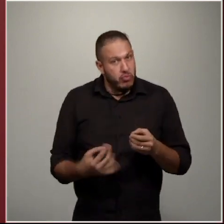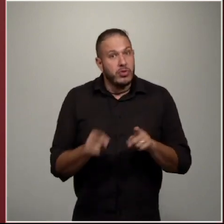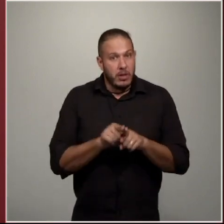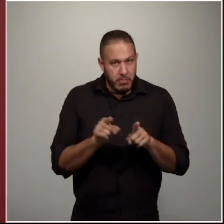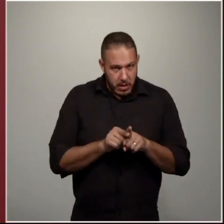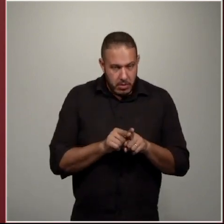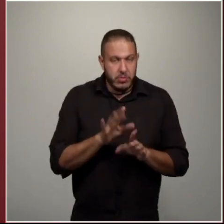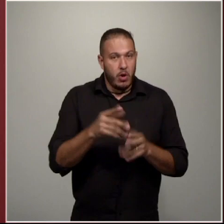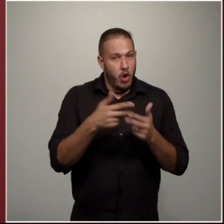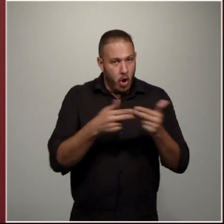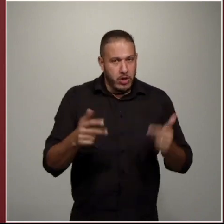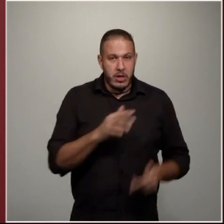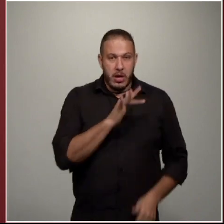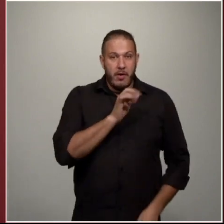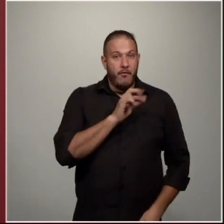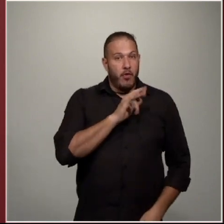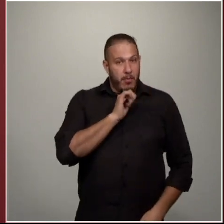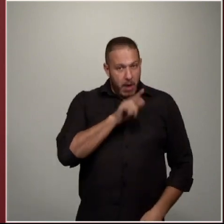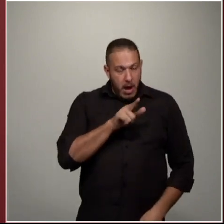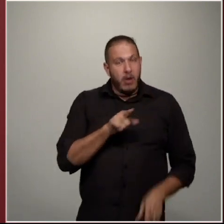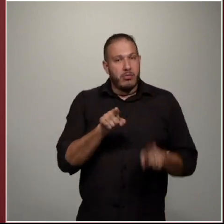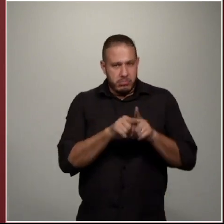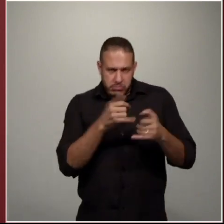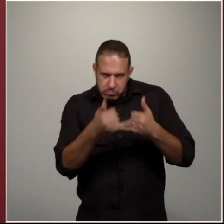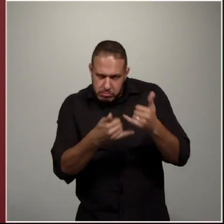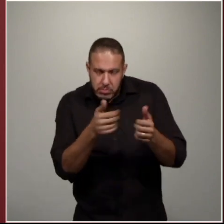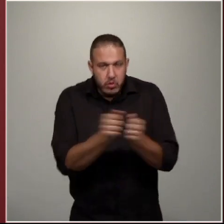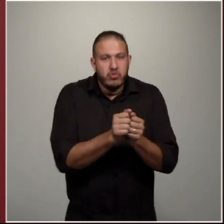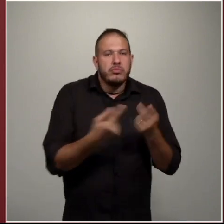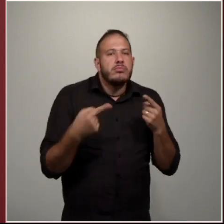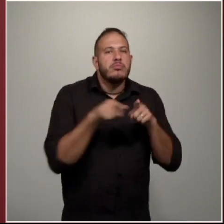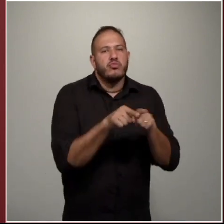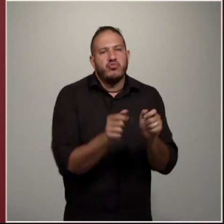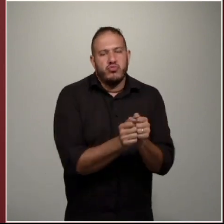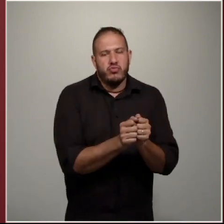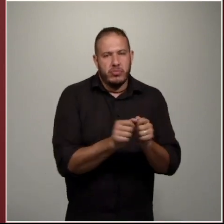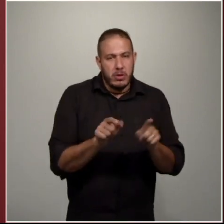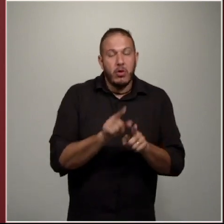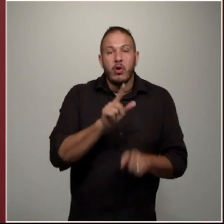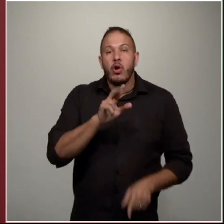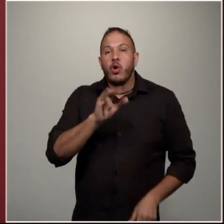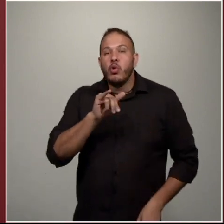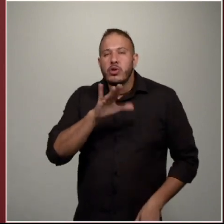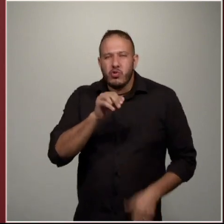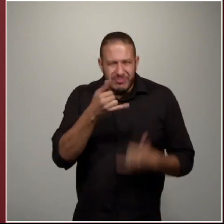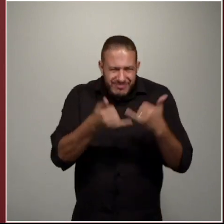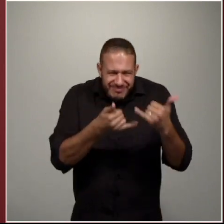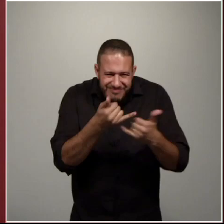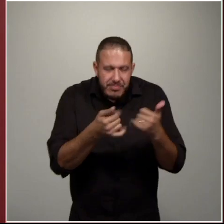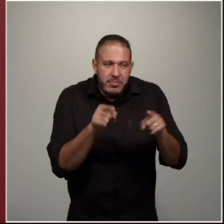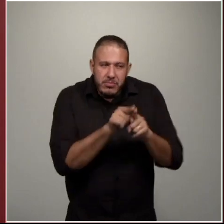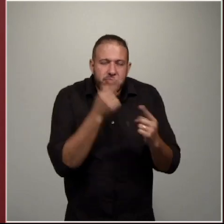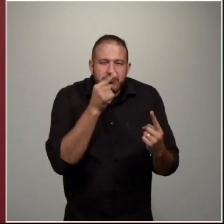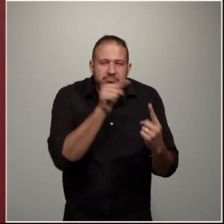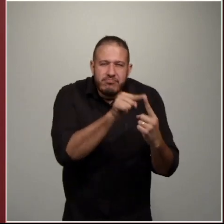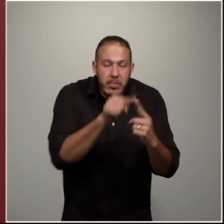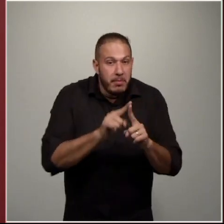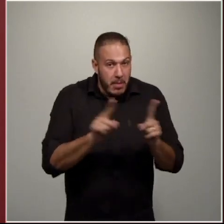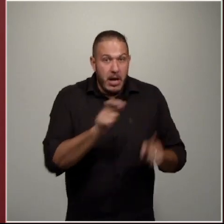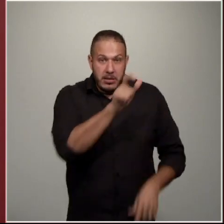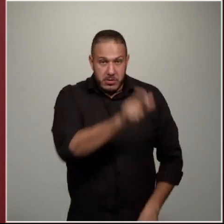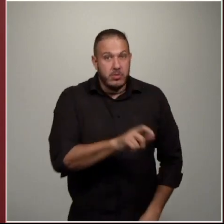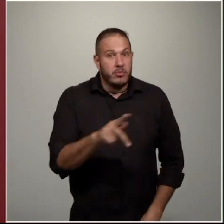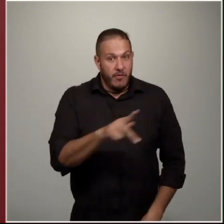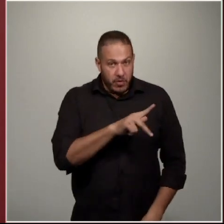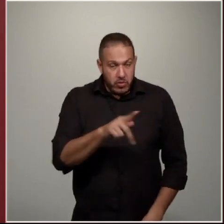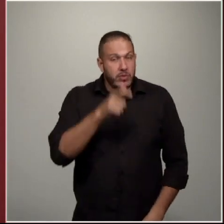formais e aspectos referenciais têm que ser trabalhadas ao mesmo tempo tão lúdico ele busca trabalhar os aspectos diferenciais mas o professor tem que